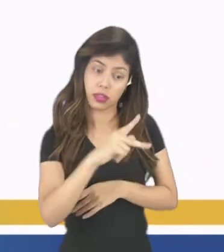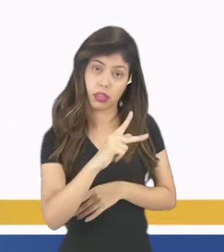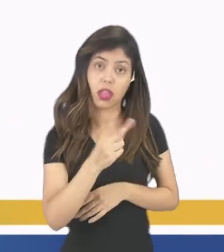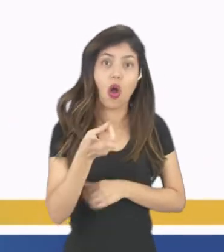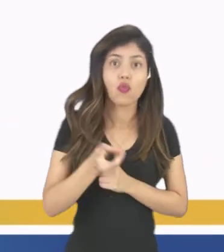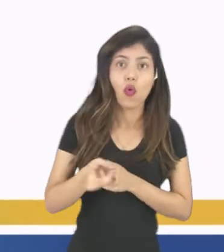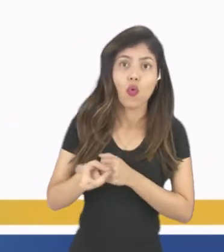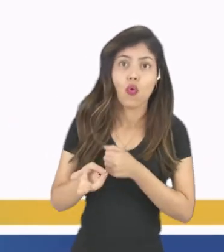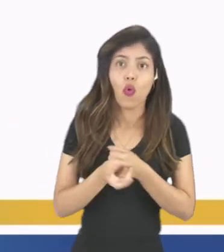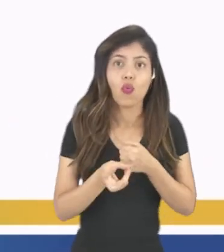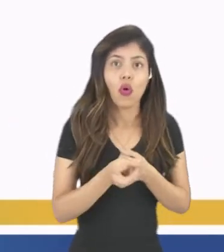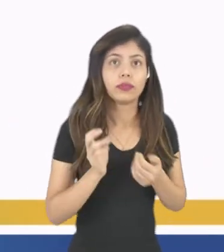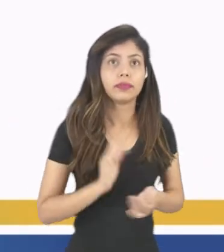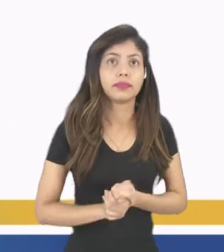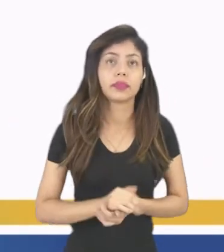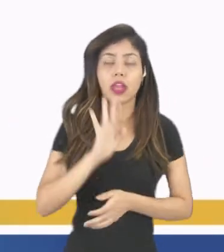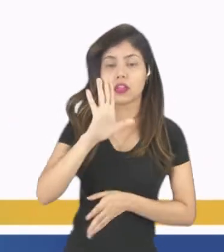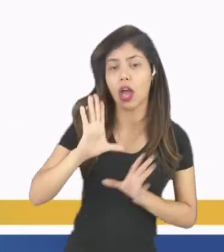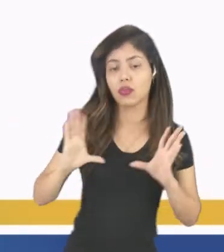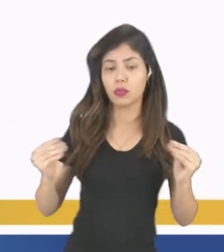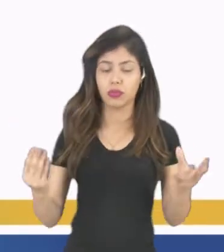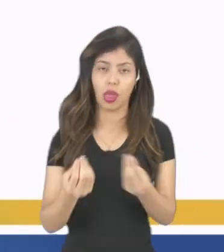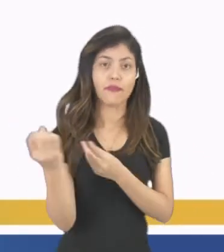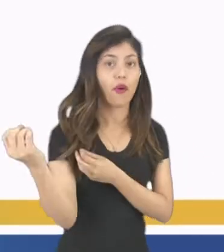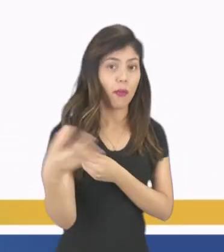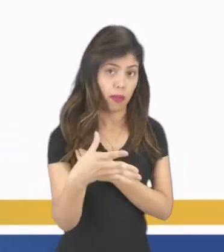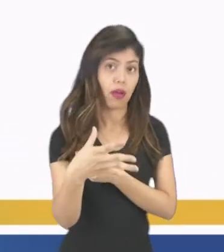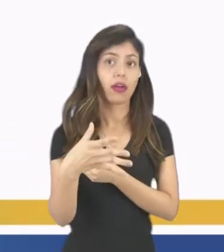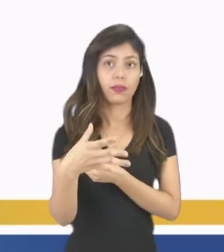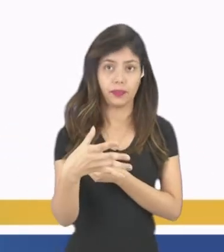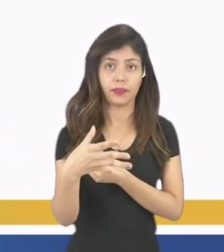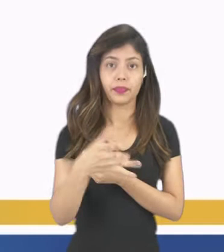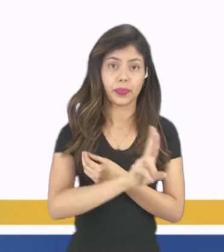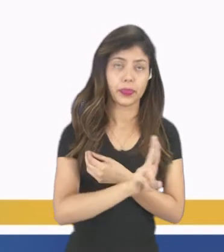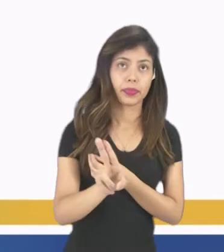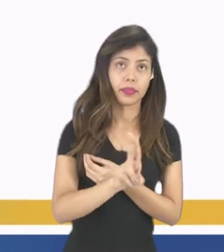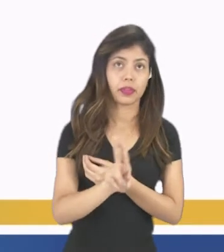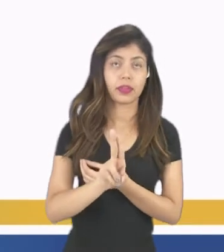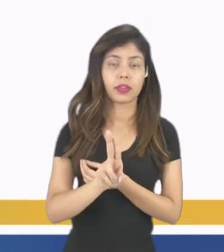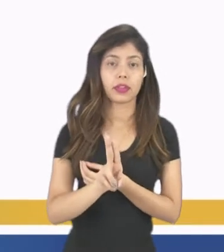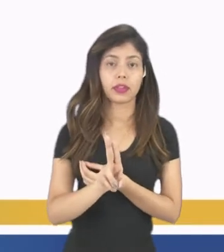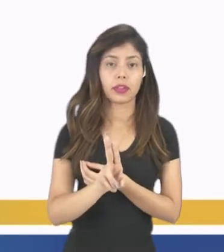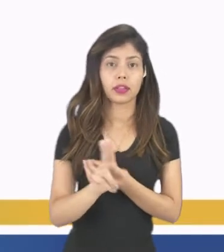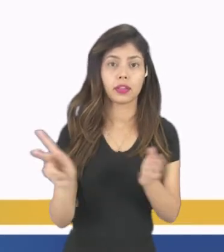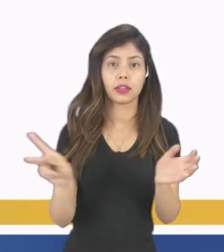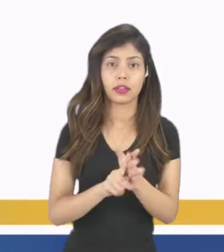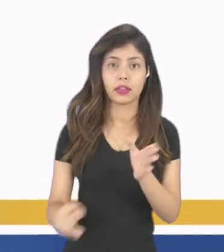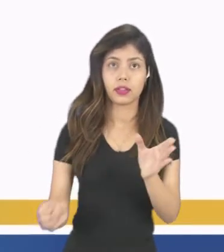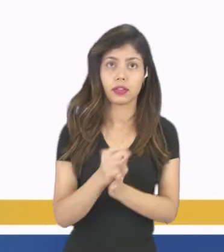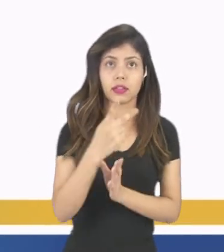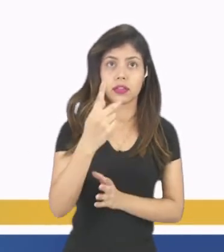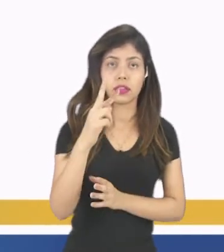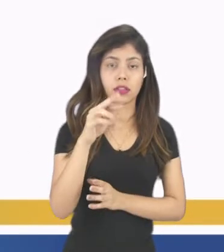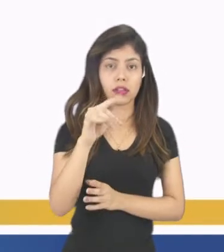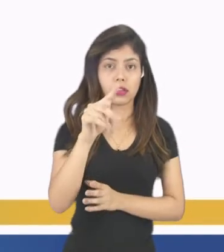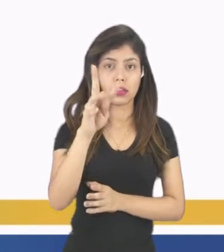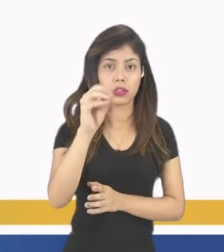consumidos. E as substâncias que são formadas são chamadas, de